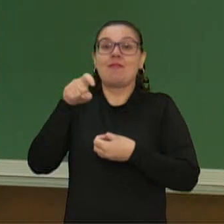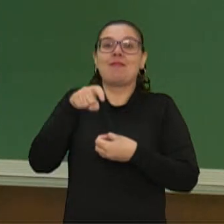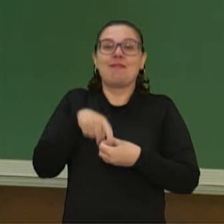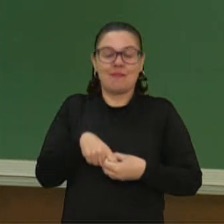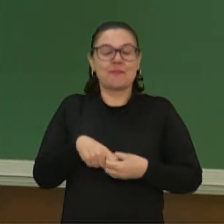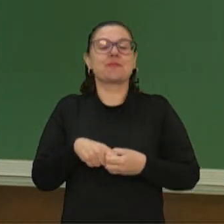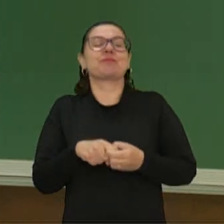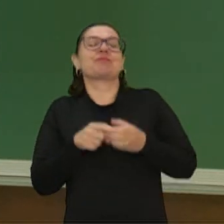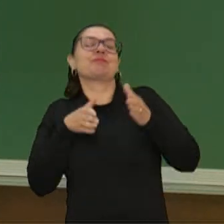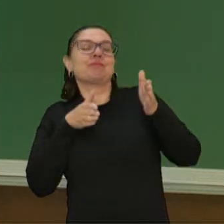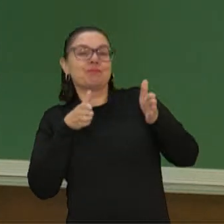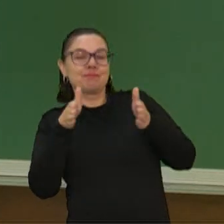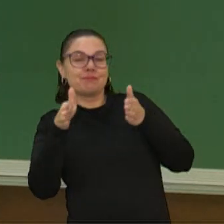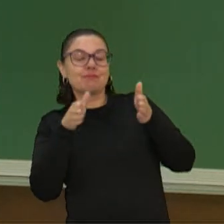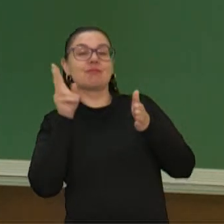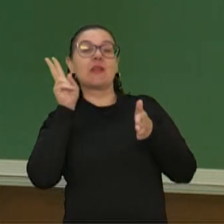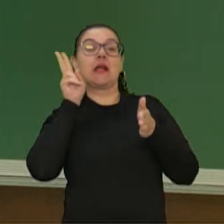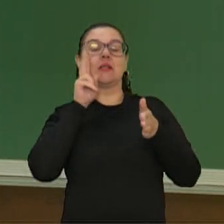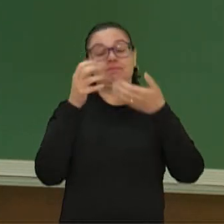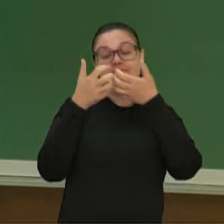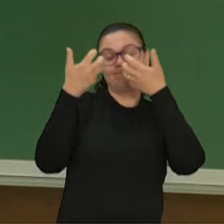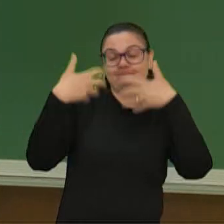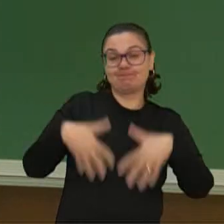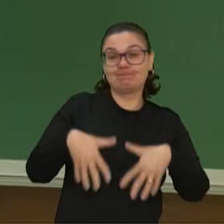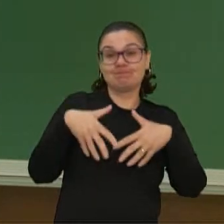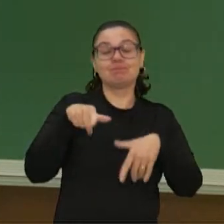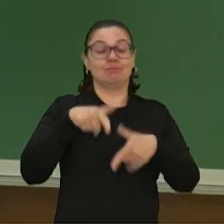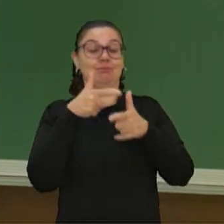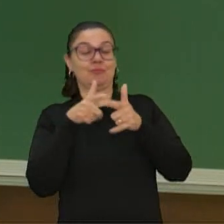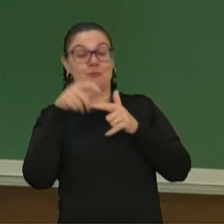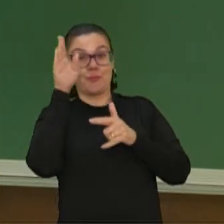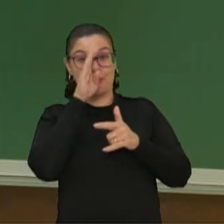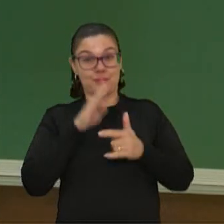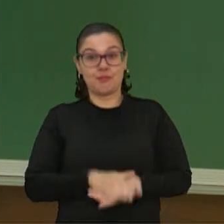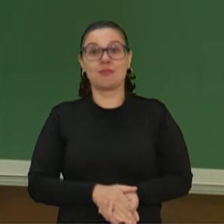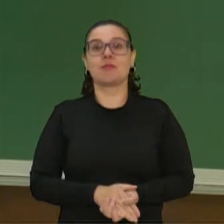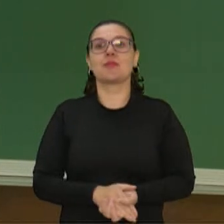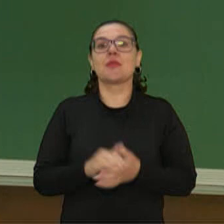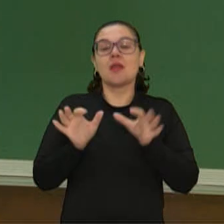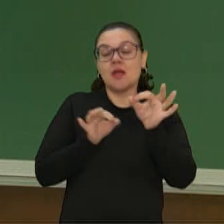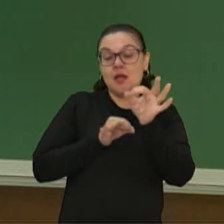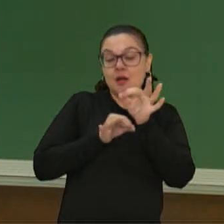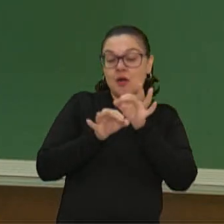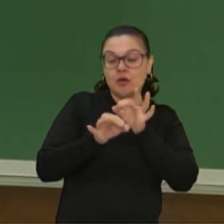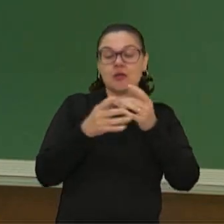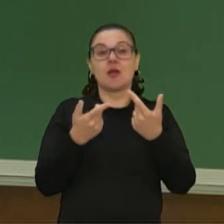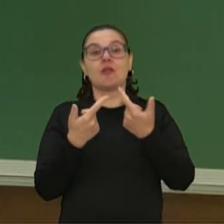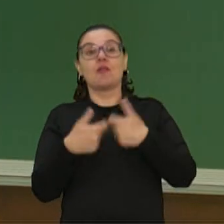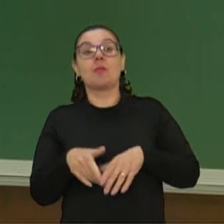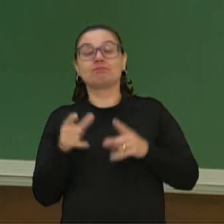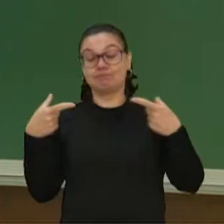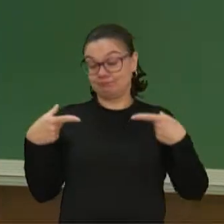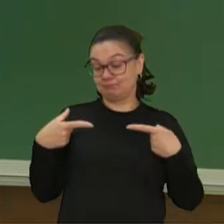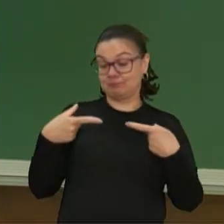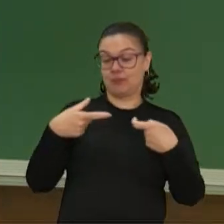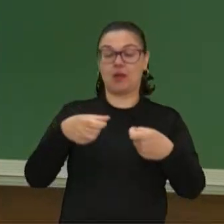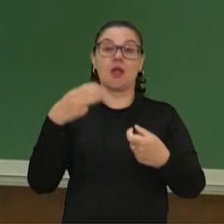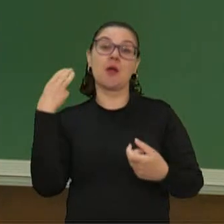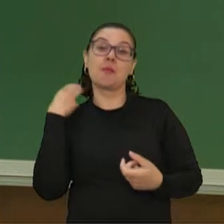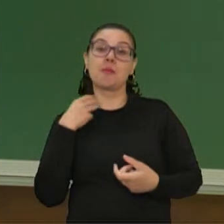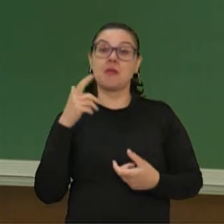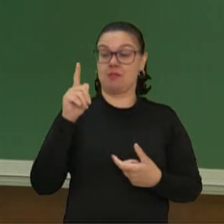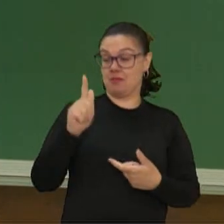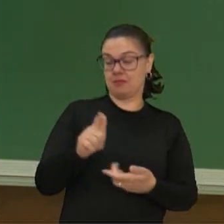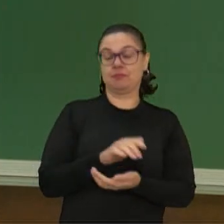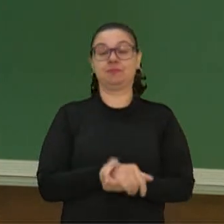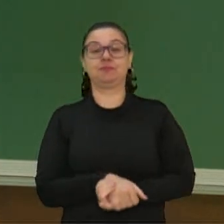uma passagem histórica dramática do Brasil, né? Retornam à Inconfidência Mineira, ou à